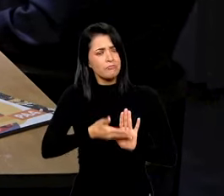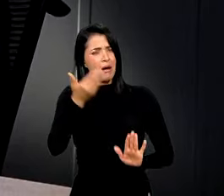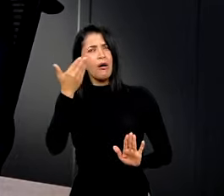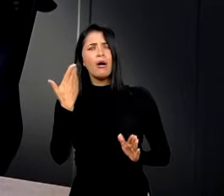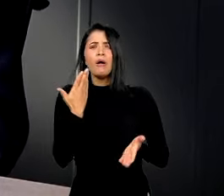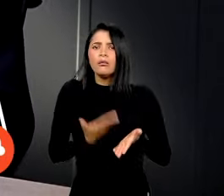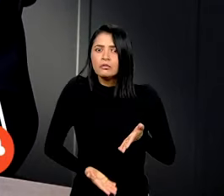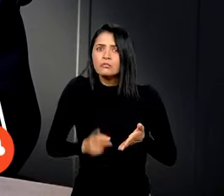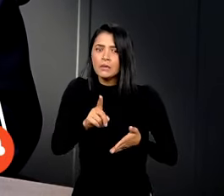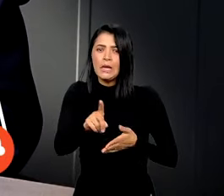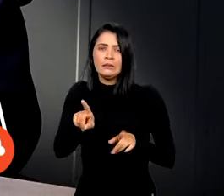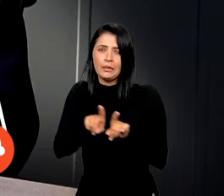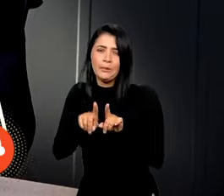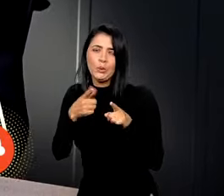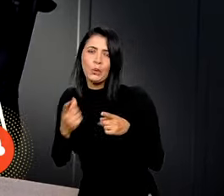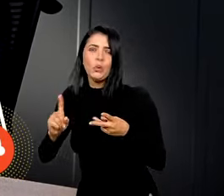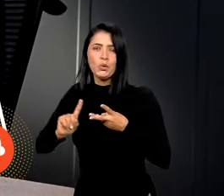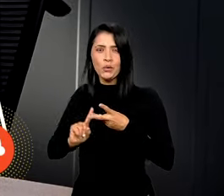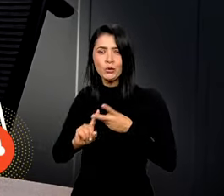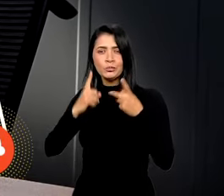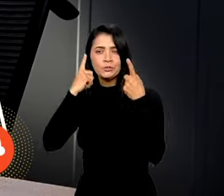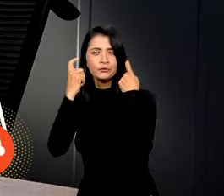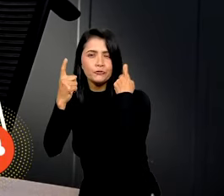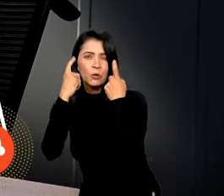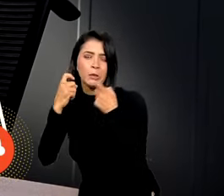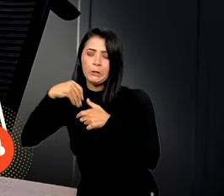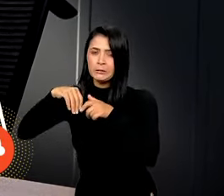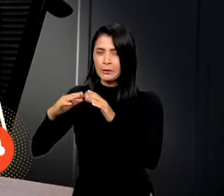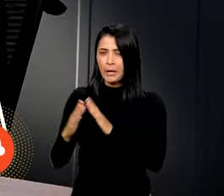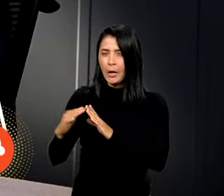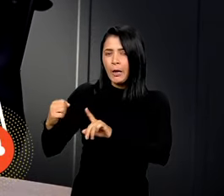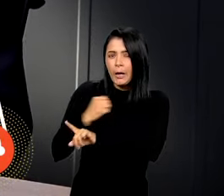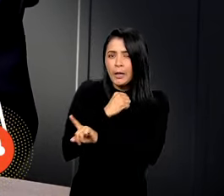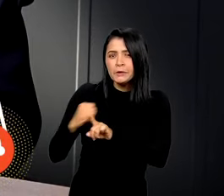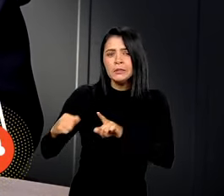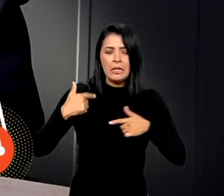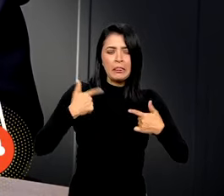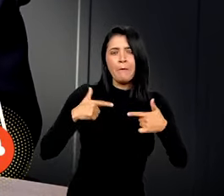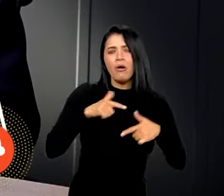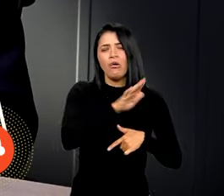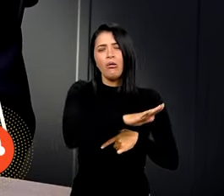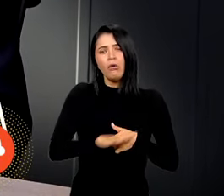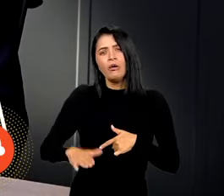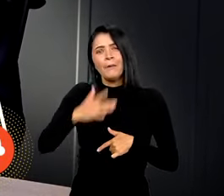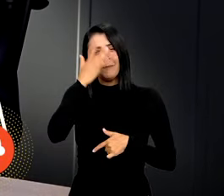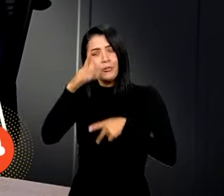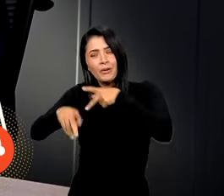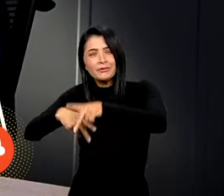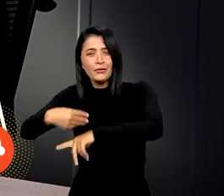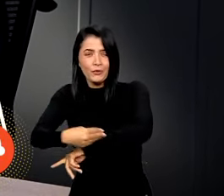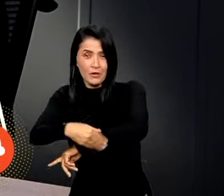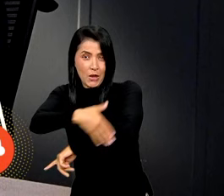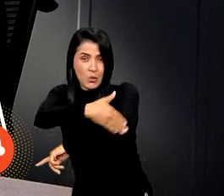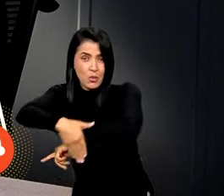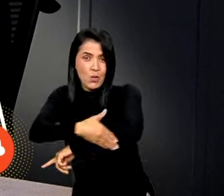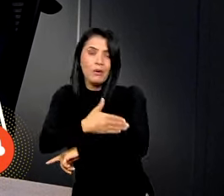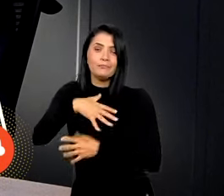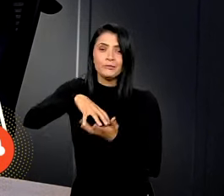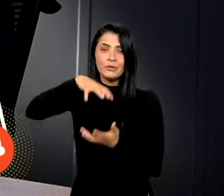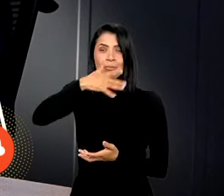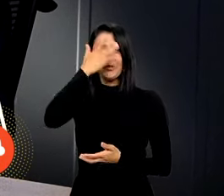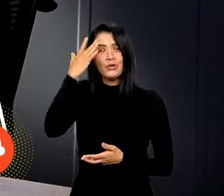violência doméstica, trabalho infantil, população em situação de rua, idosos e pessoas com deficiência em situação de